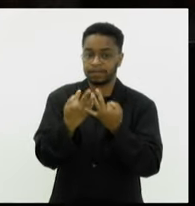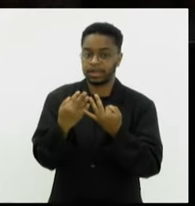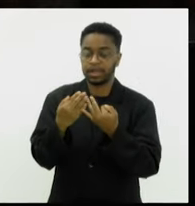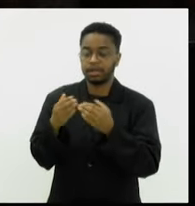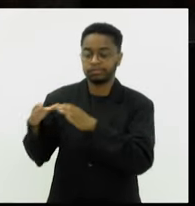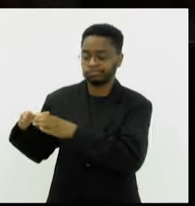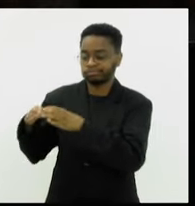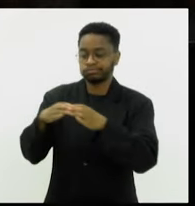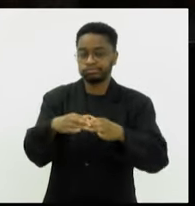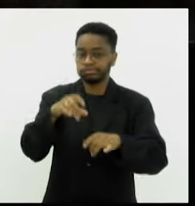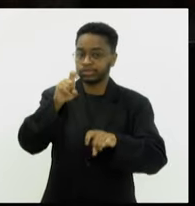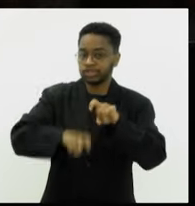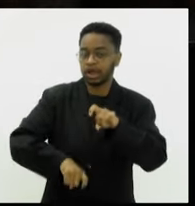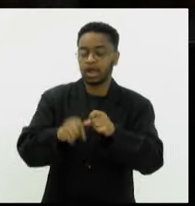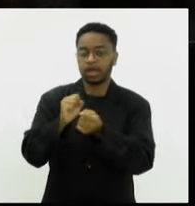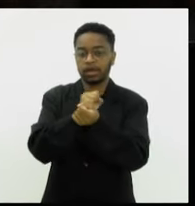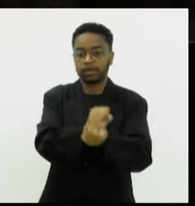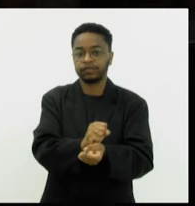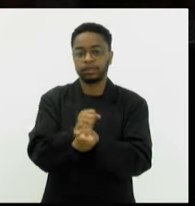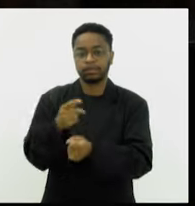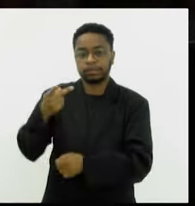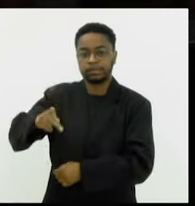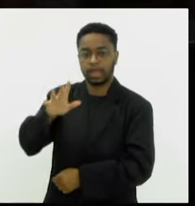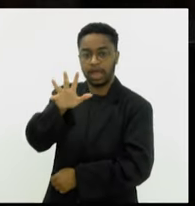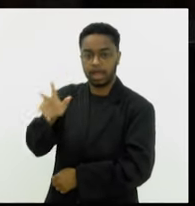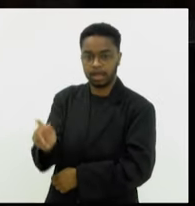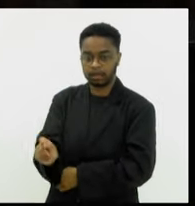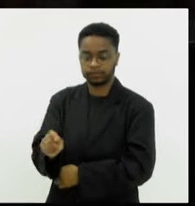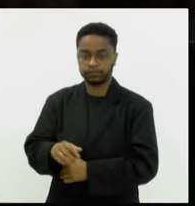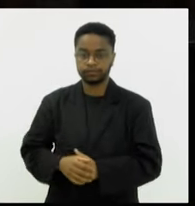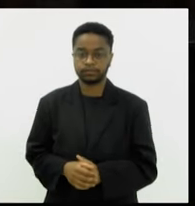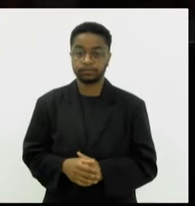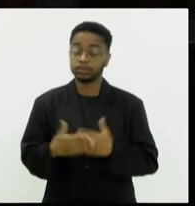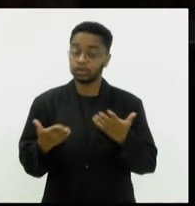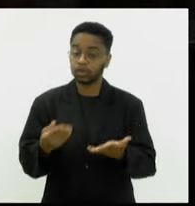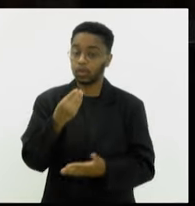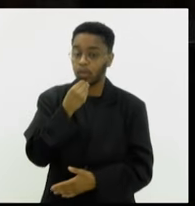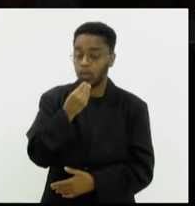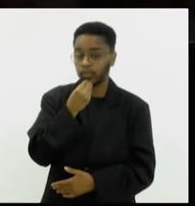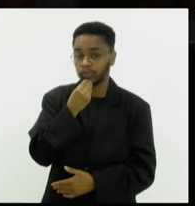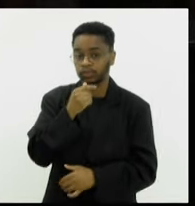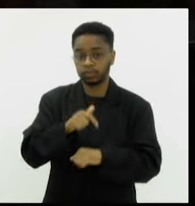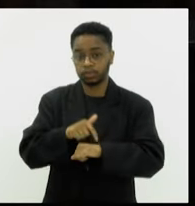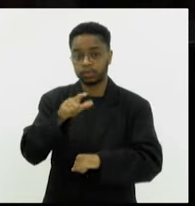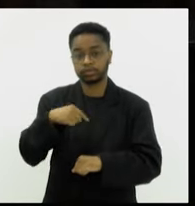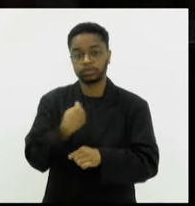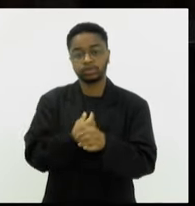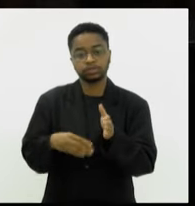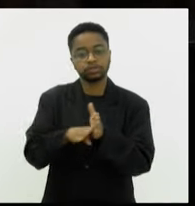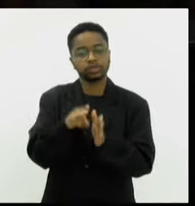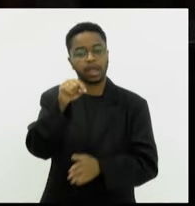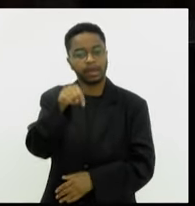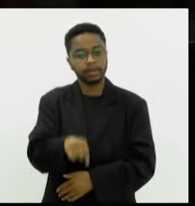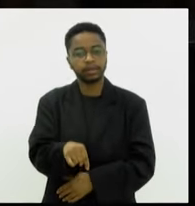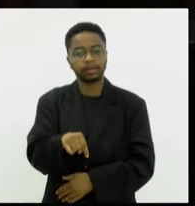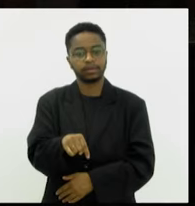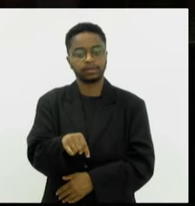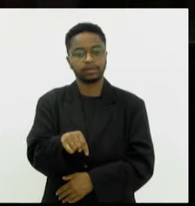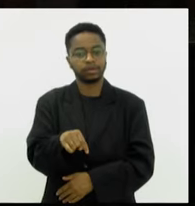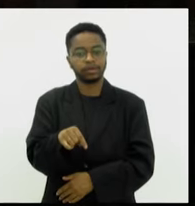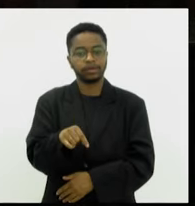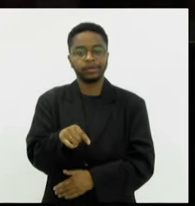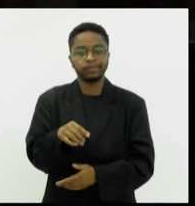escravizada, estuprada, violentada de África. Então, é óbvio que, quando chegamos nessa casa,